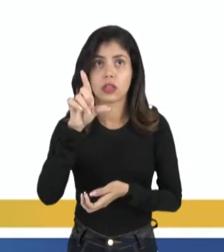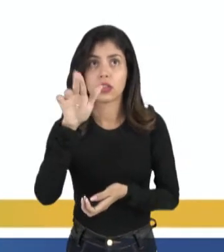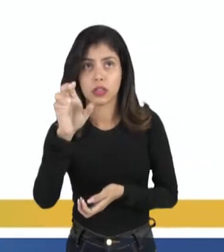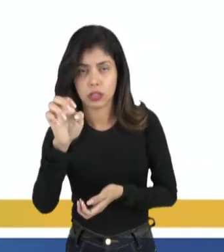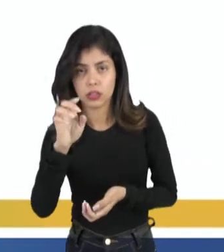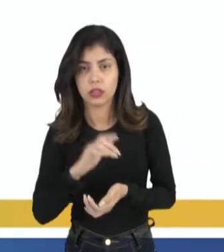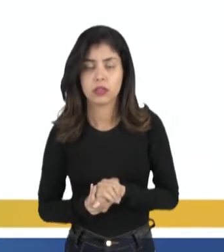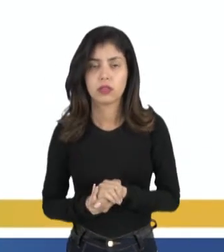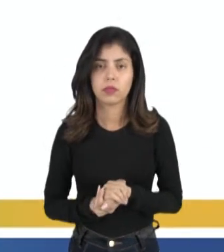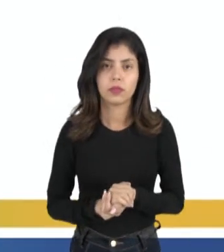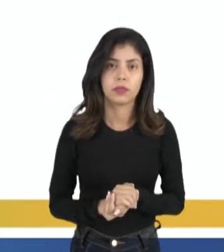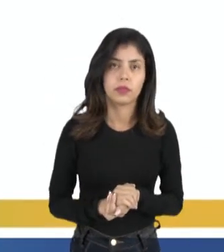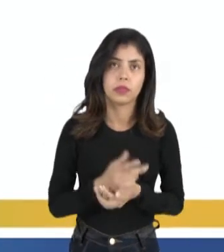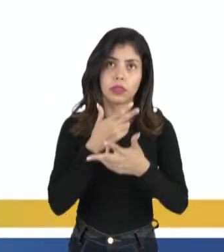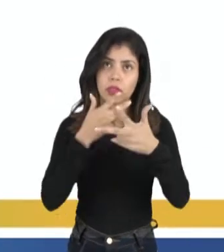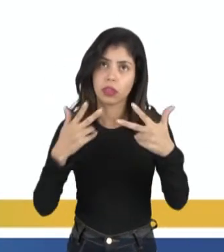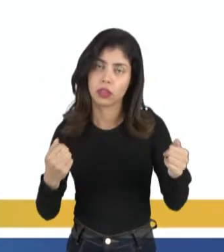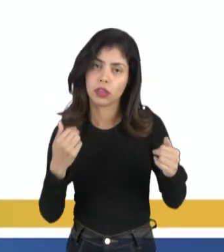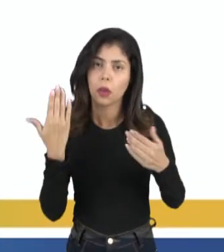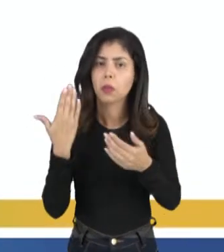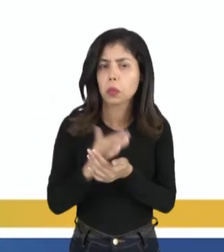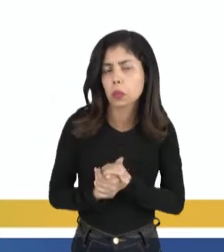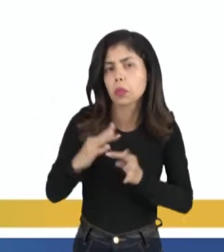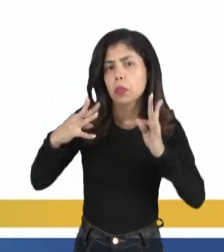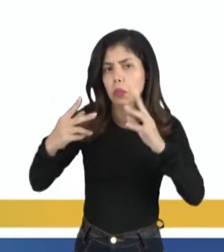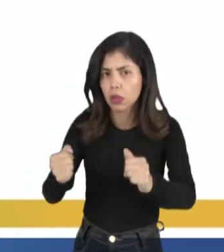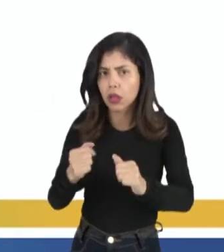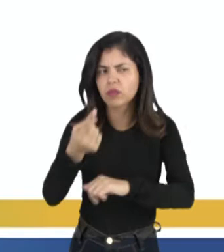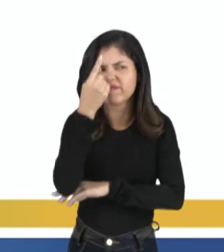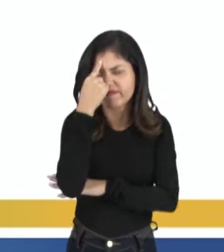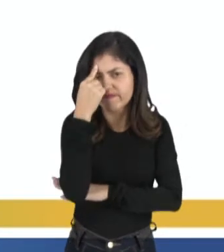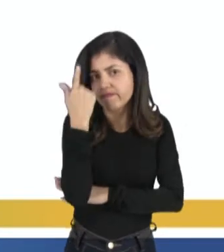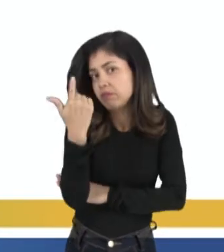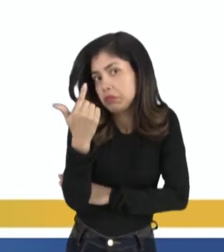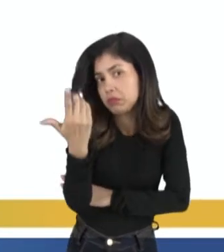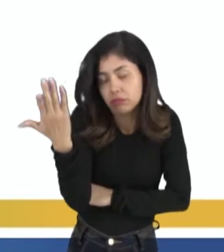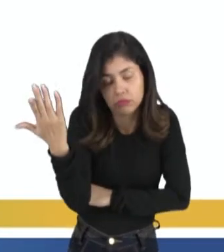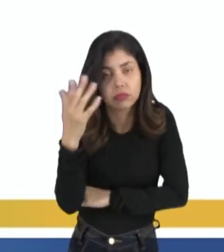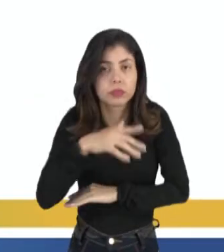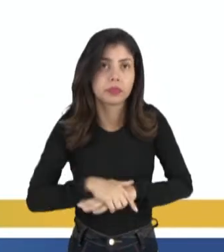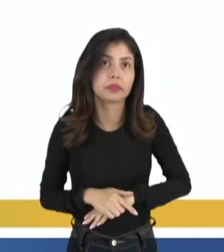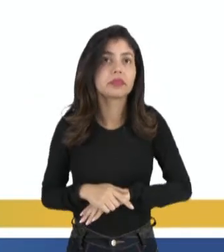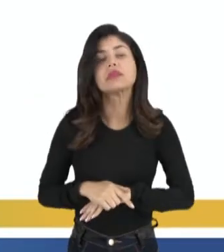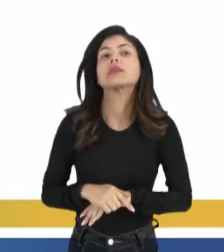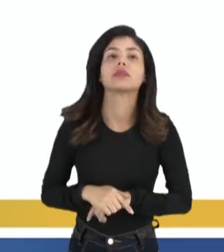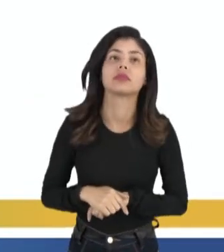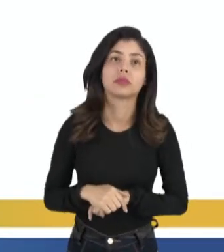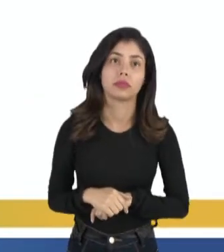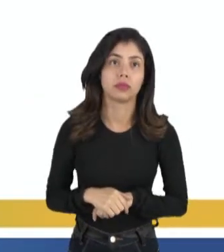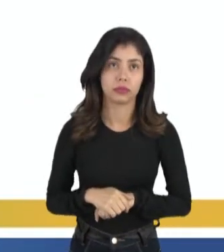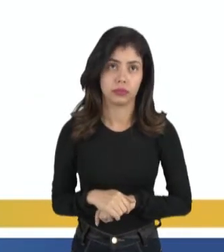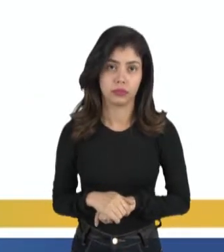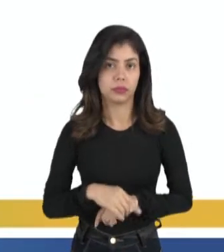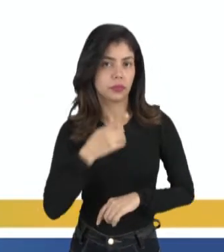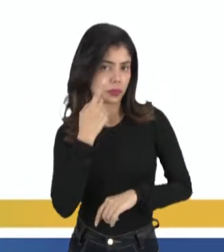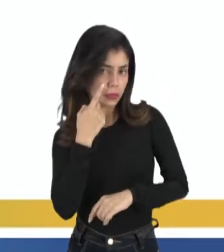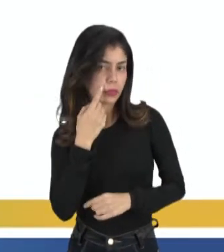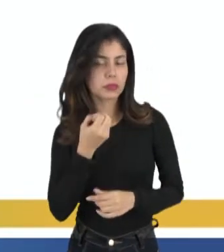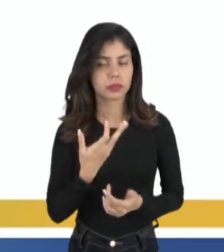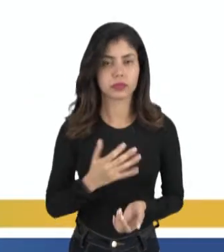ou seja nas coisas praticamente impensáveis né é